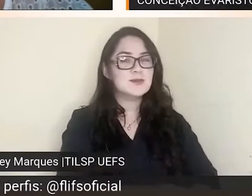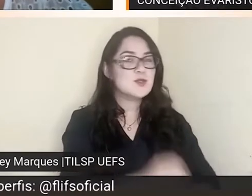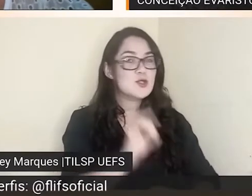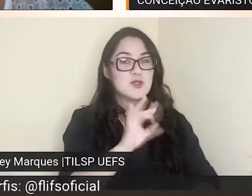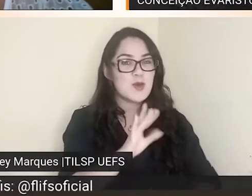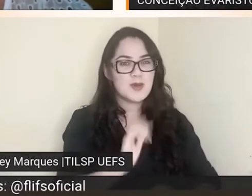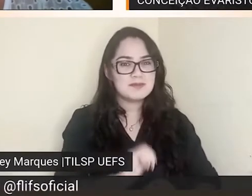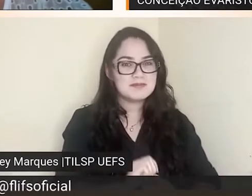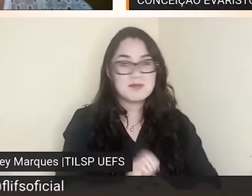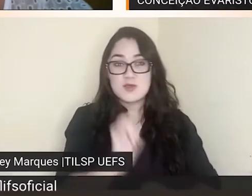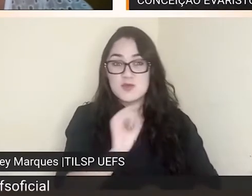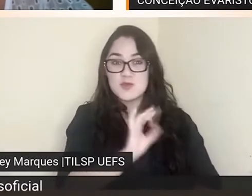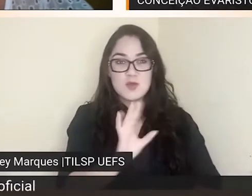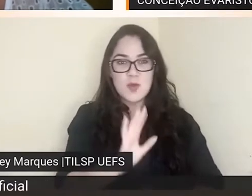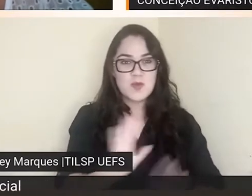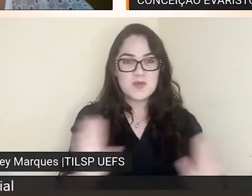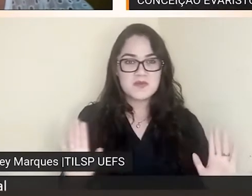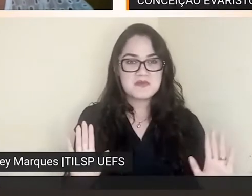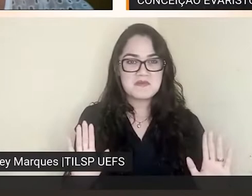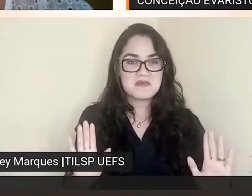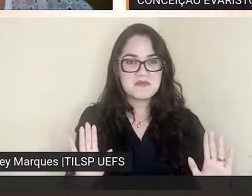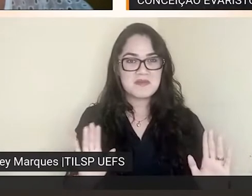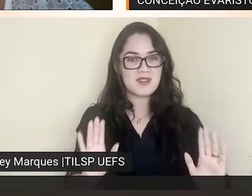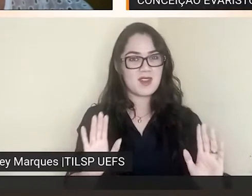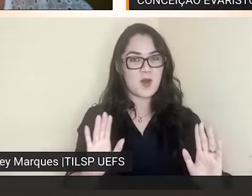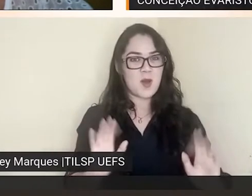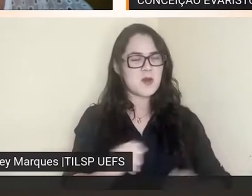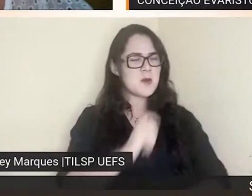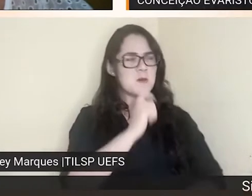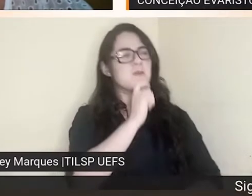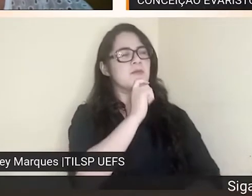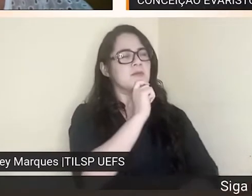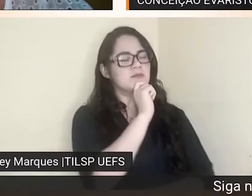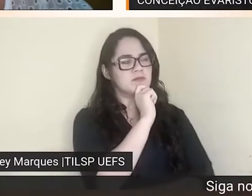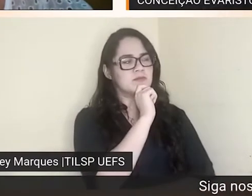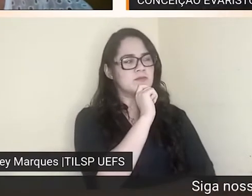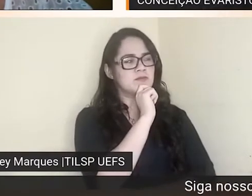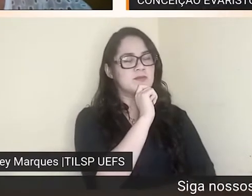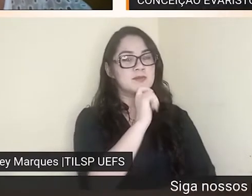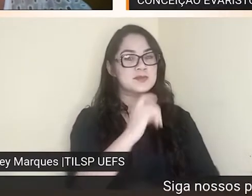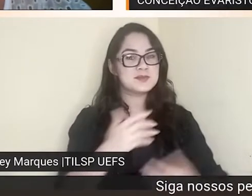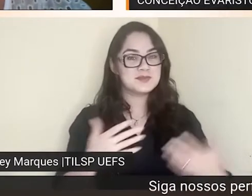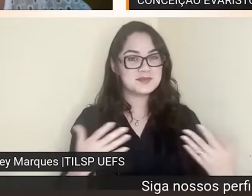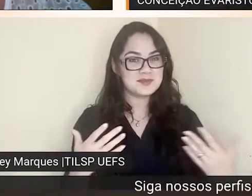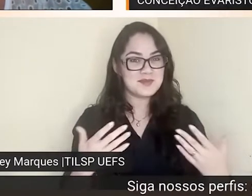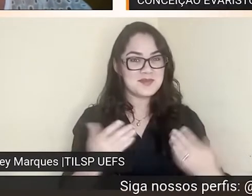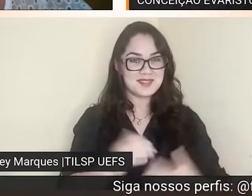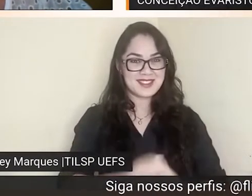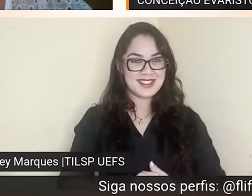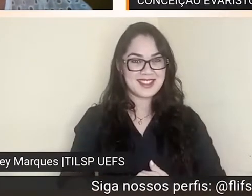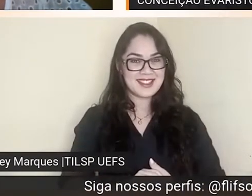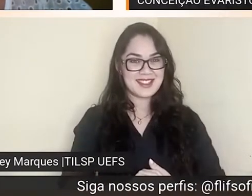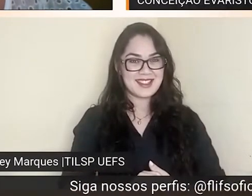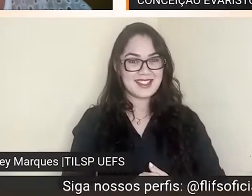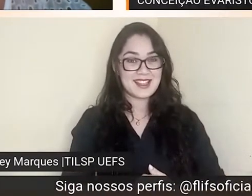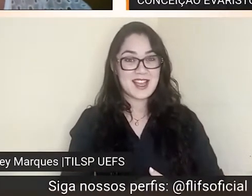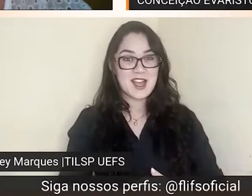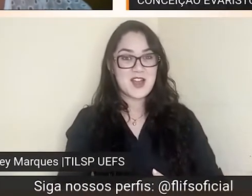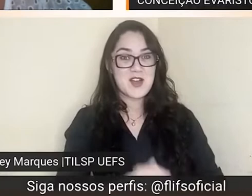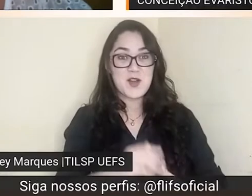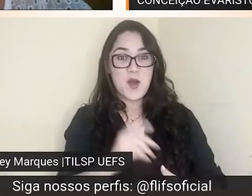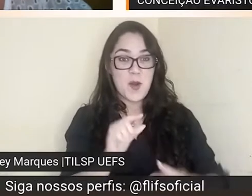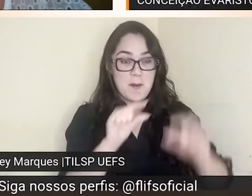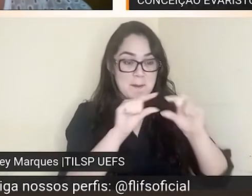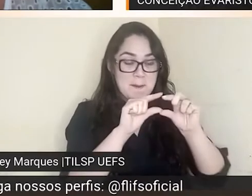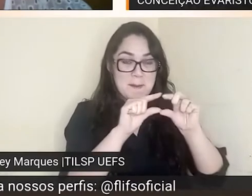mais nada. Olha, esse rum dela, né? Ela diria uma palavra curtinha, de 3